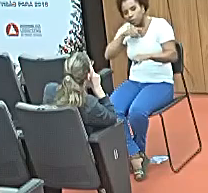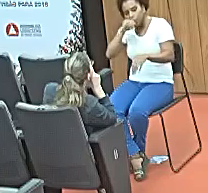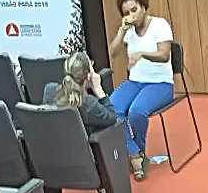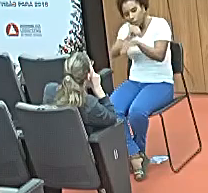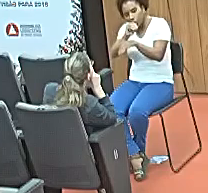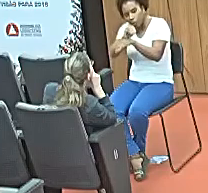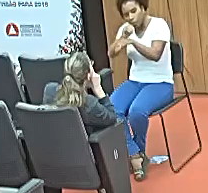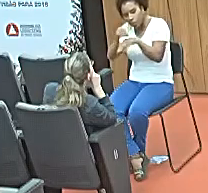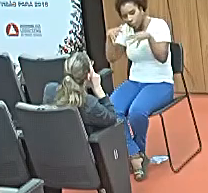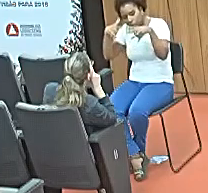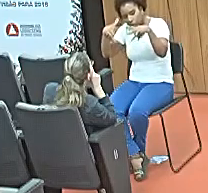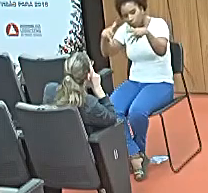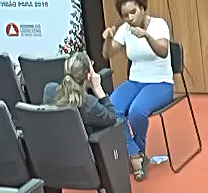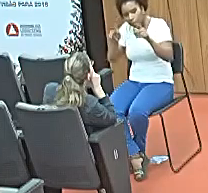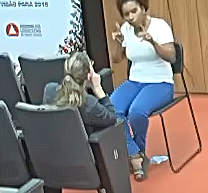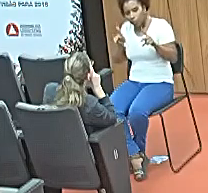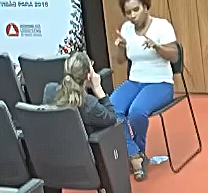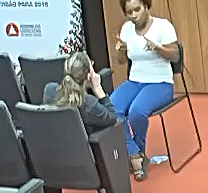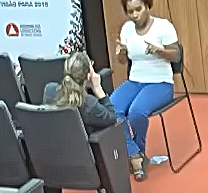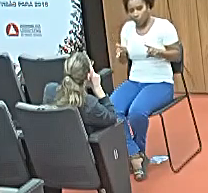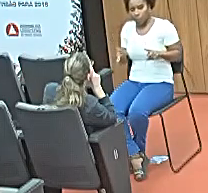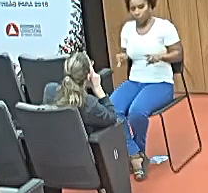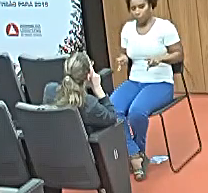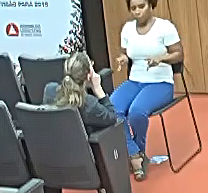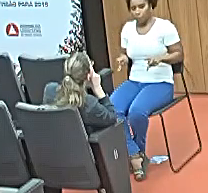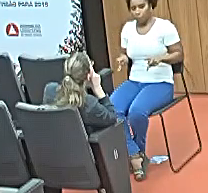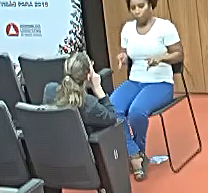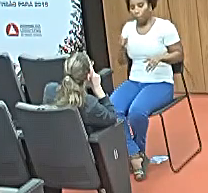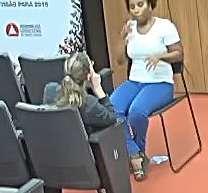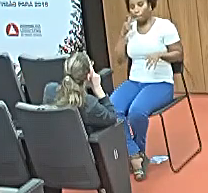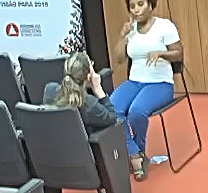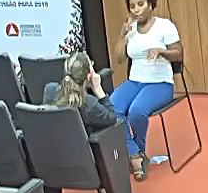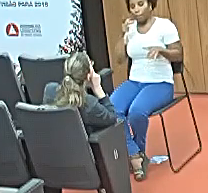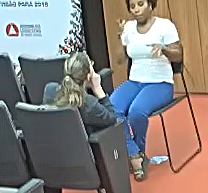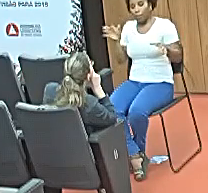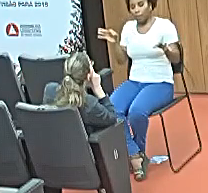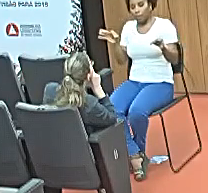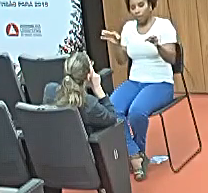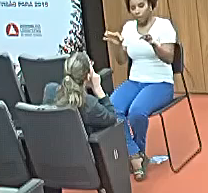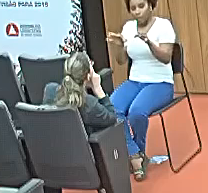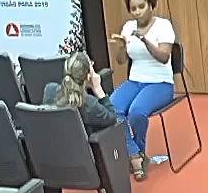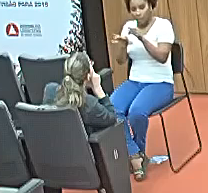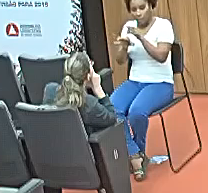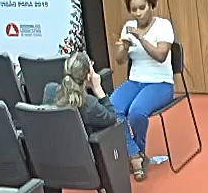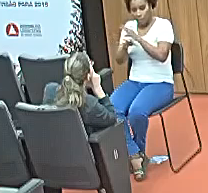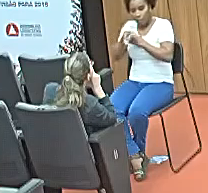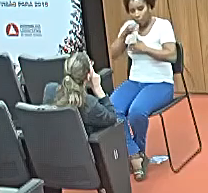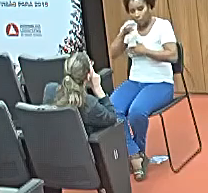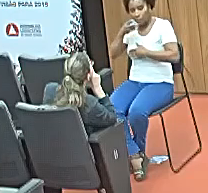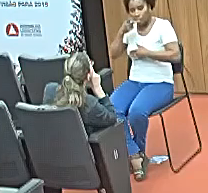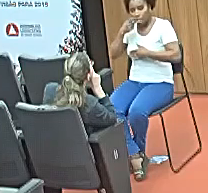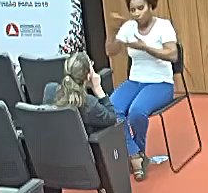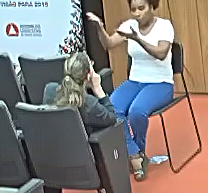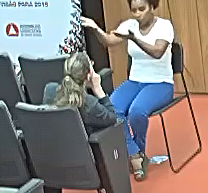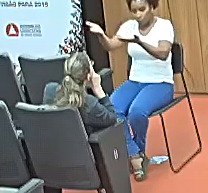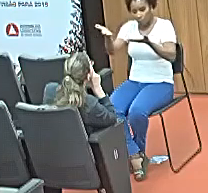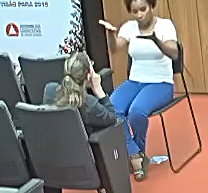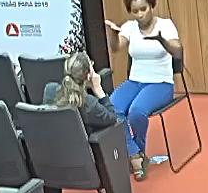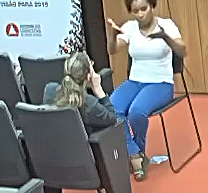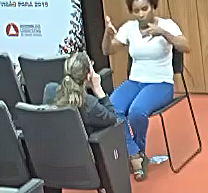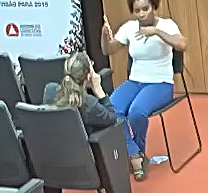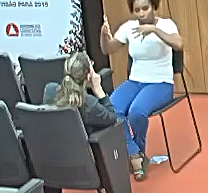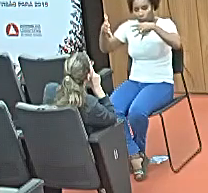população o fio gostaria de finalizar fala né a todos para conhecer a polícia de prevenção é uma